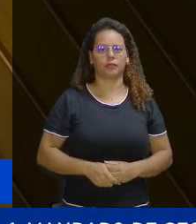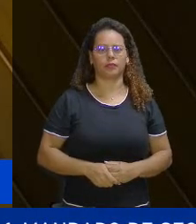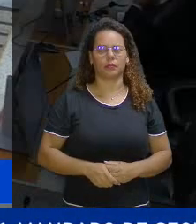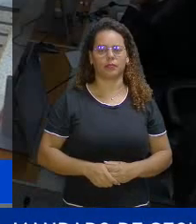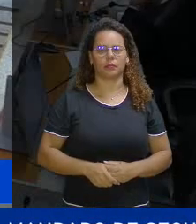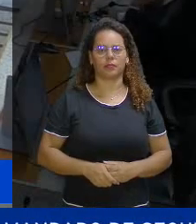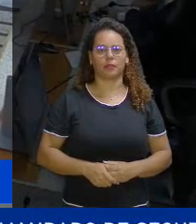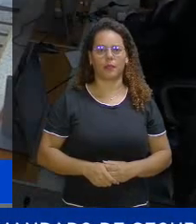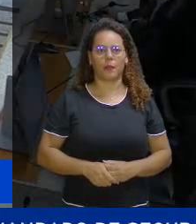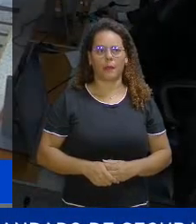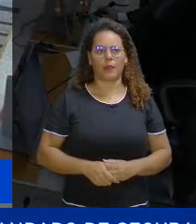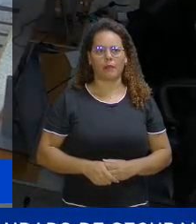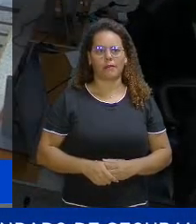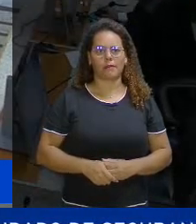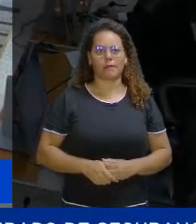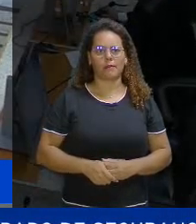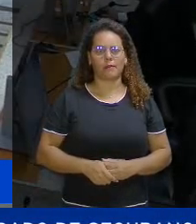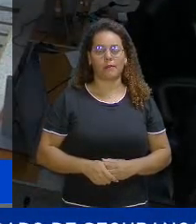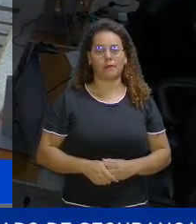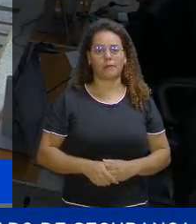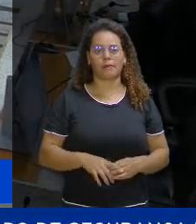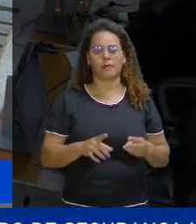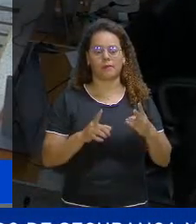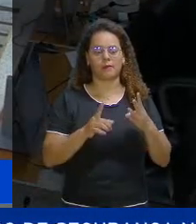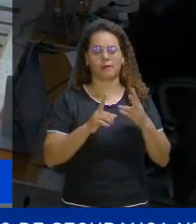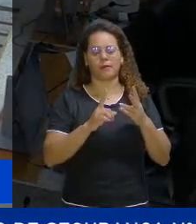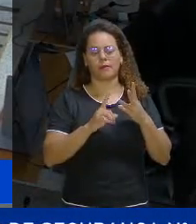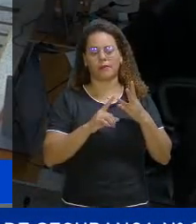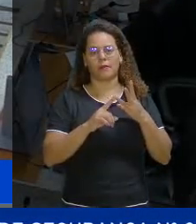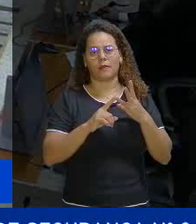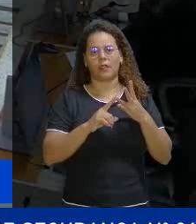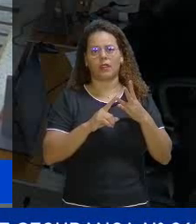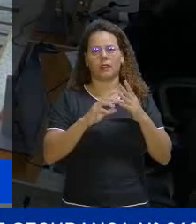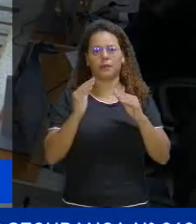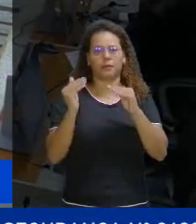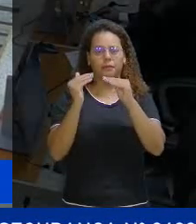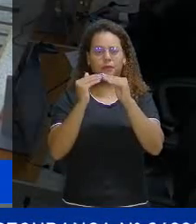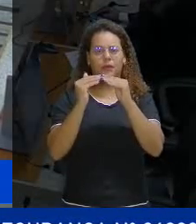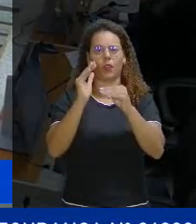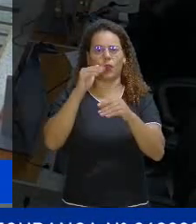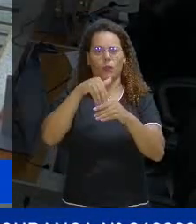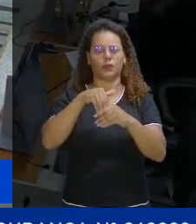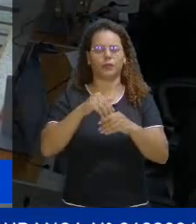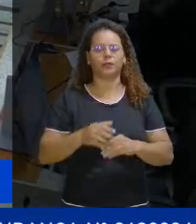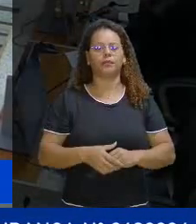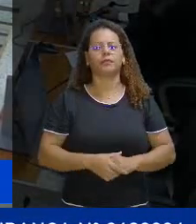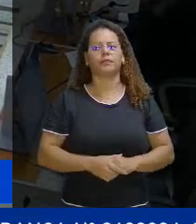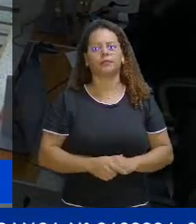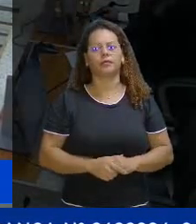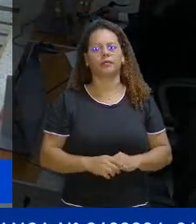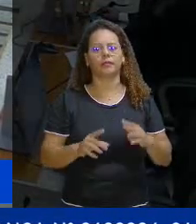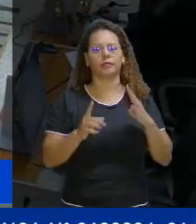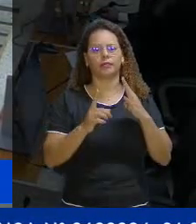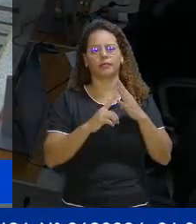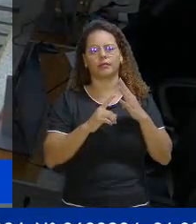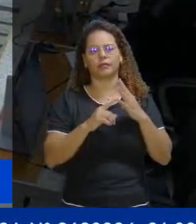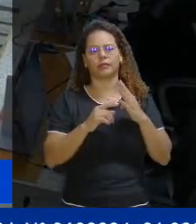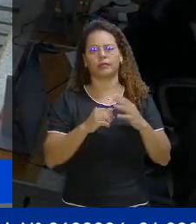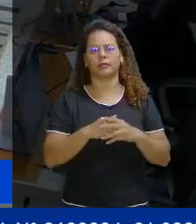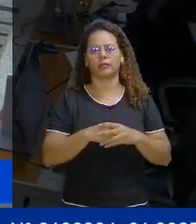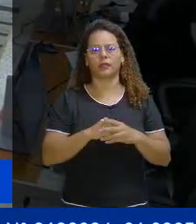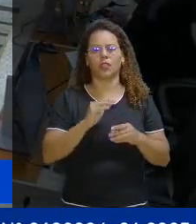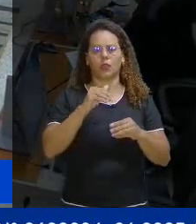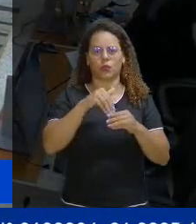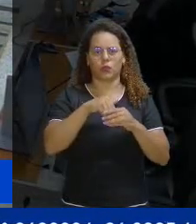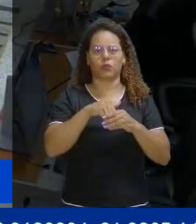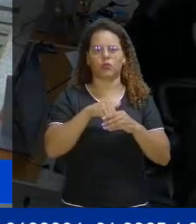relator. Imagem ampla do plenário. Eu acompanho o relator também, presidente. Juiz Normand de Souza.